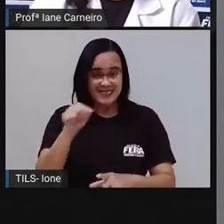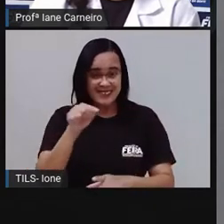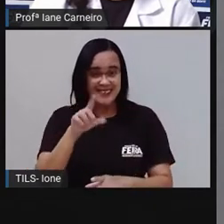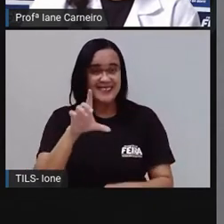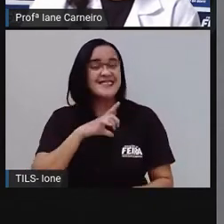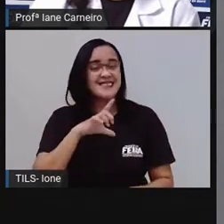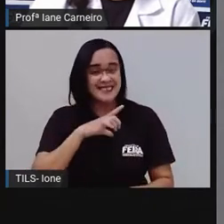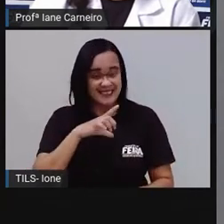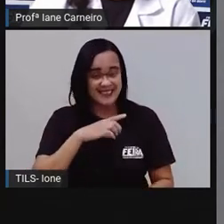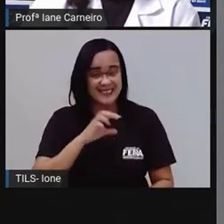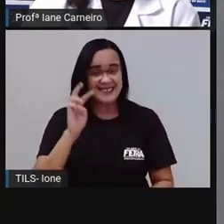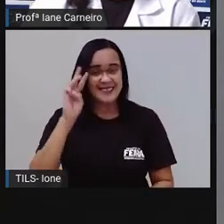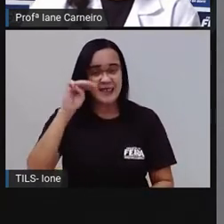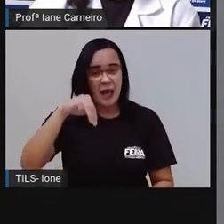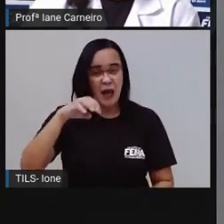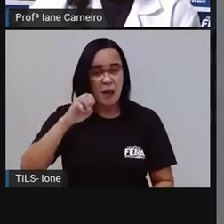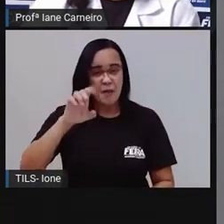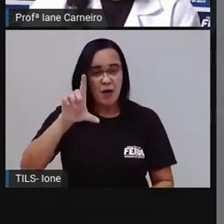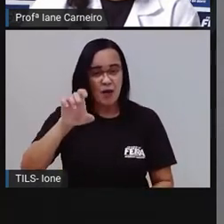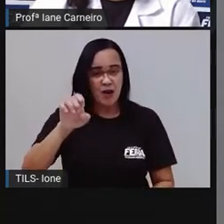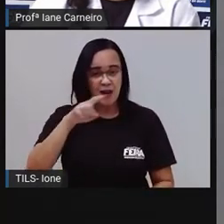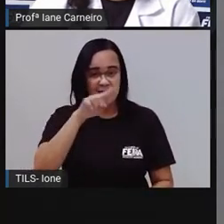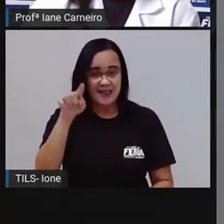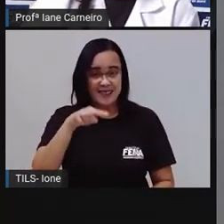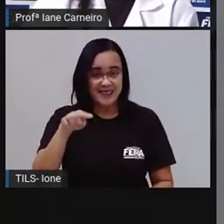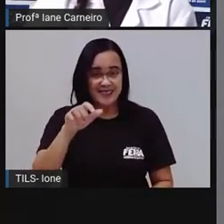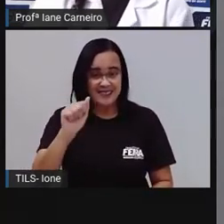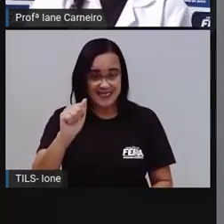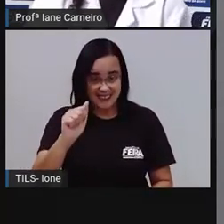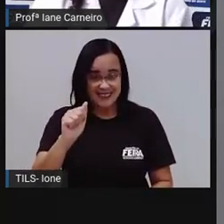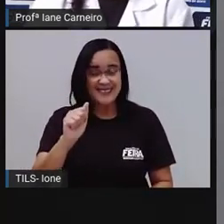Ó, moleza.